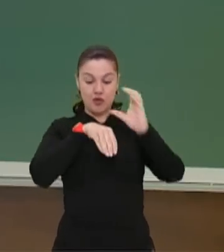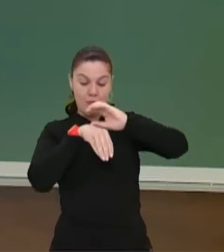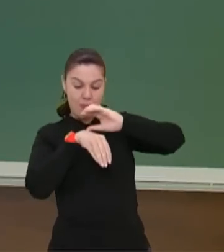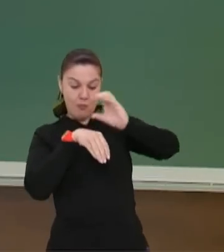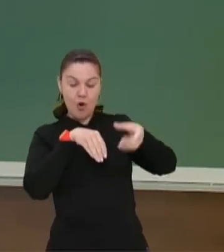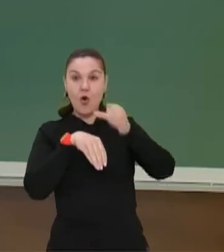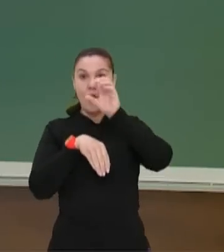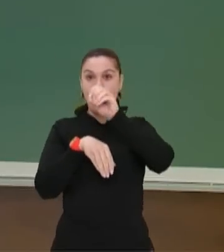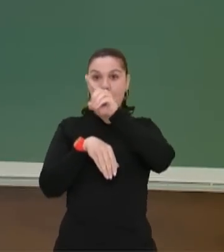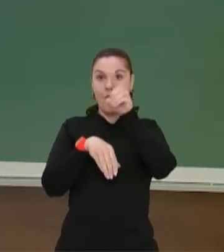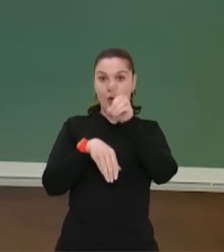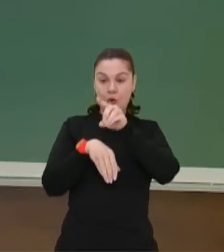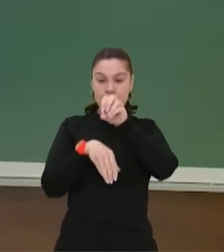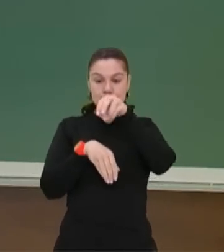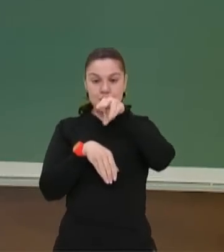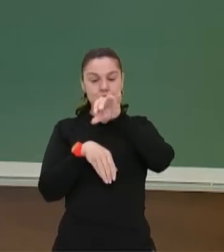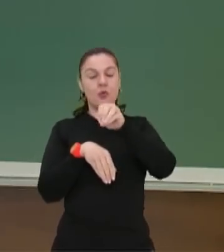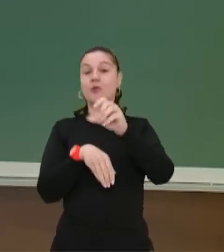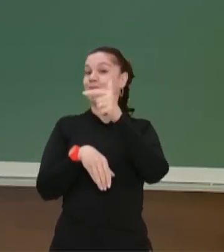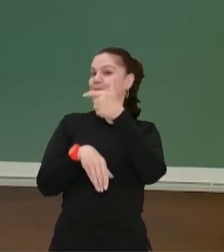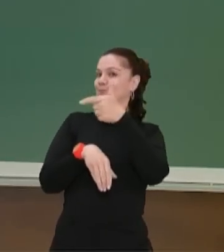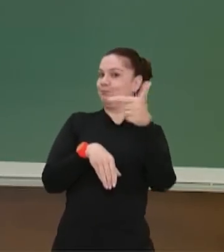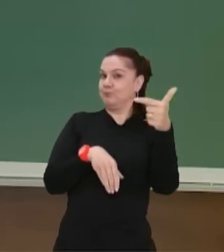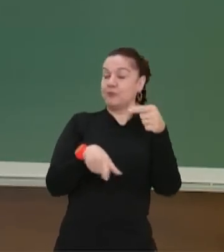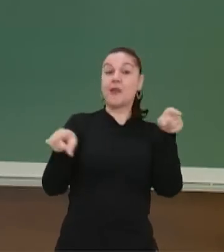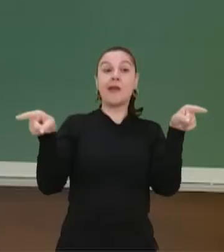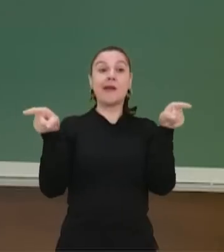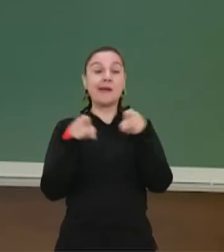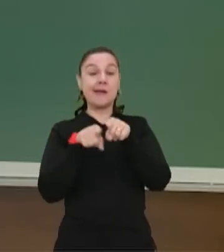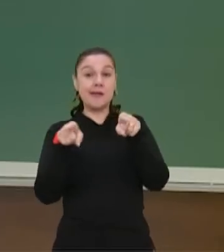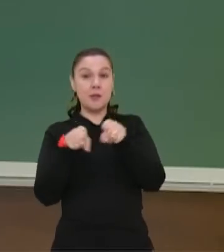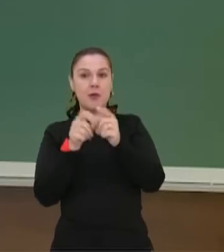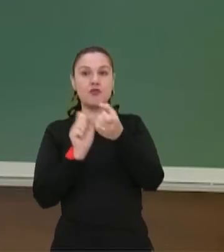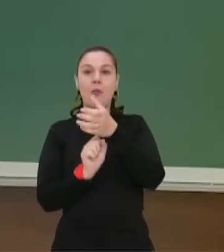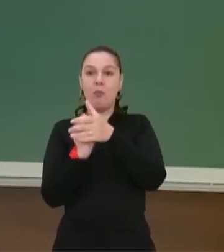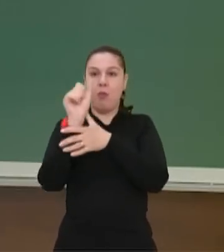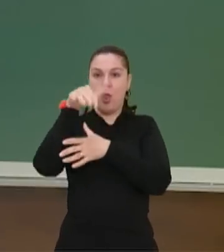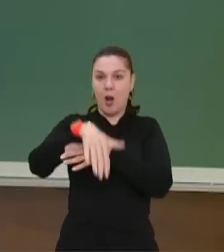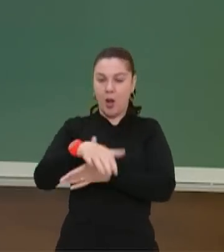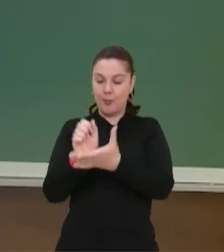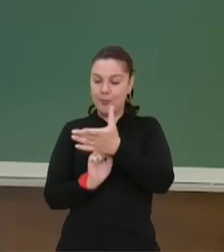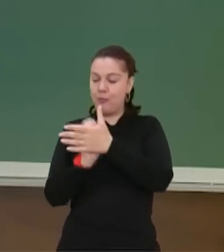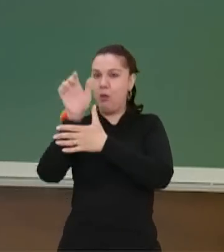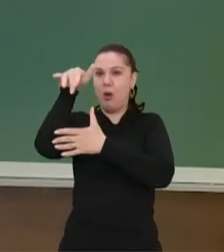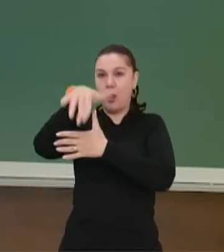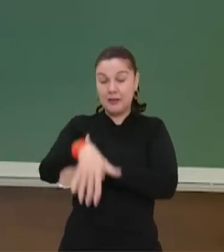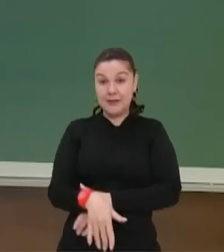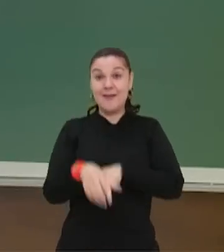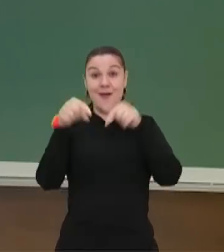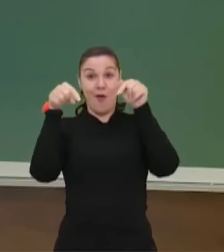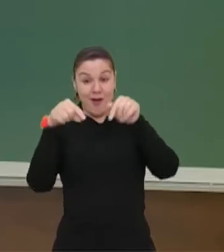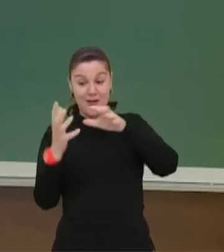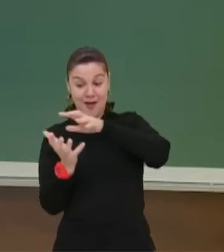ozônio. Segundo, porque haviam intensas atividades vulcânicas. Então, nosso planeta era